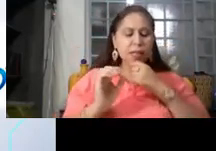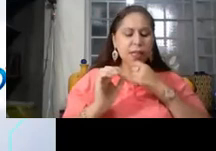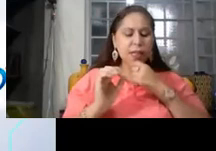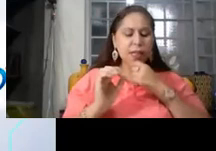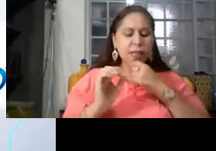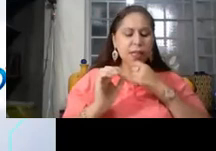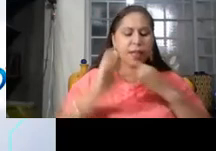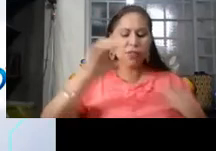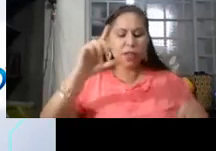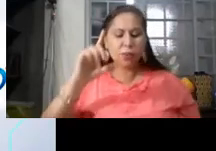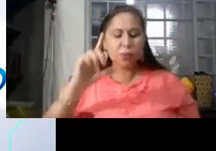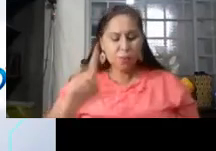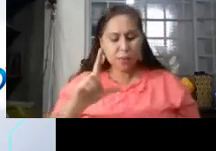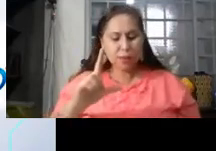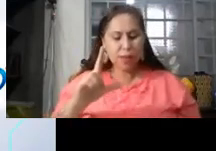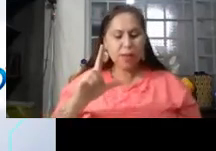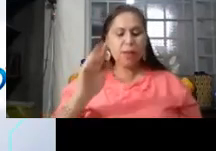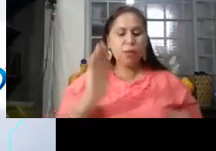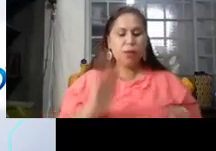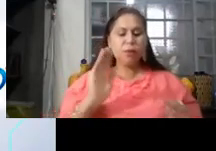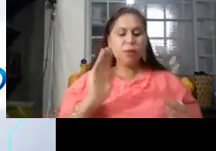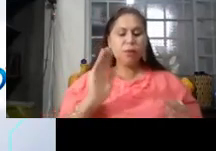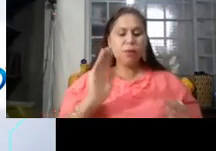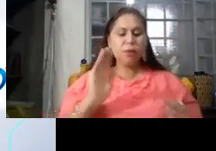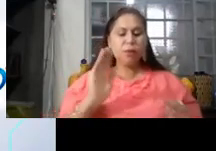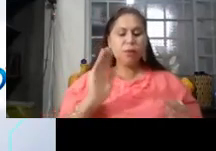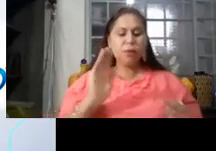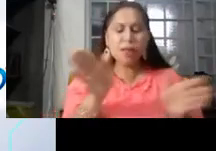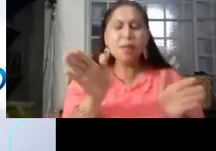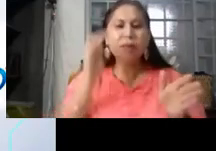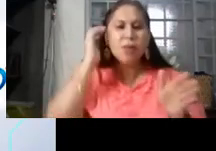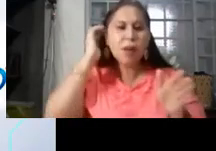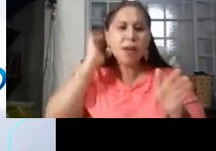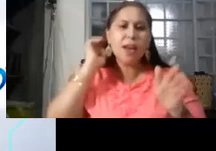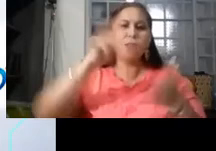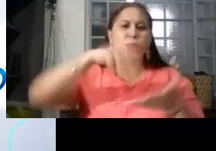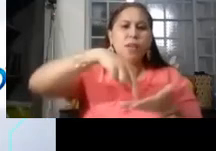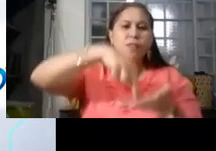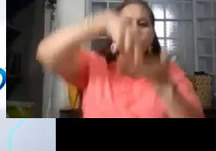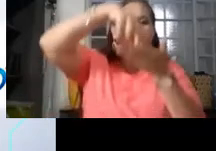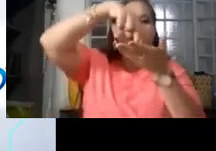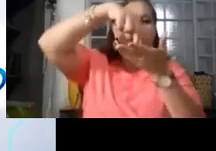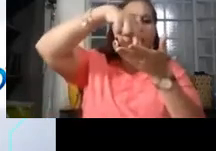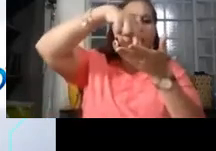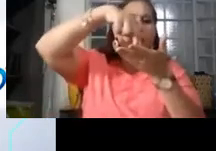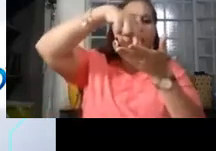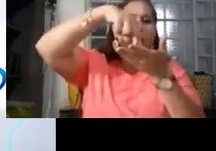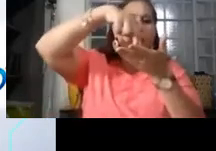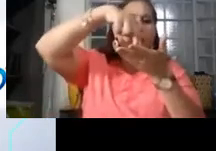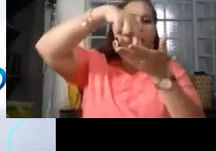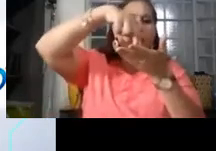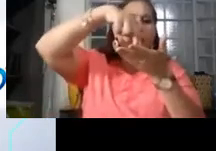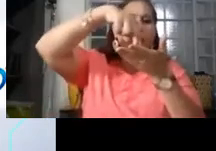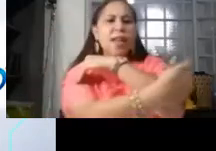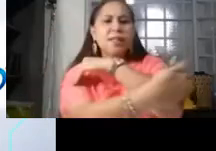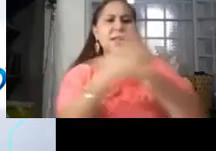bastante classificador, né? E também o direcionamento dos locais, porque vai subir no elevador, e